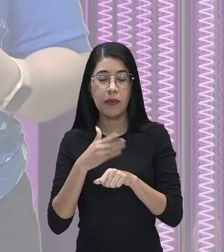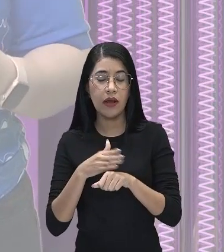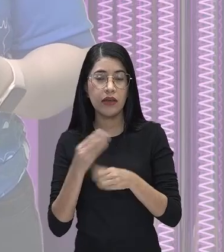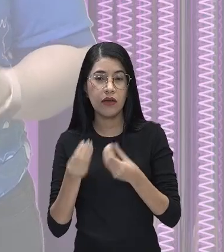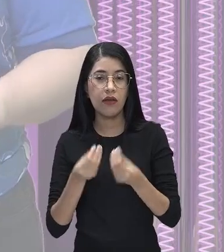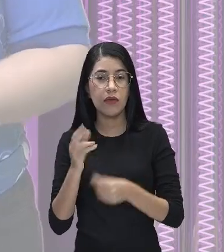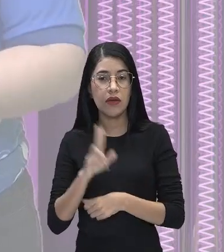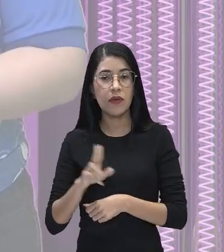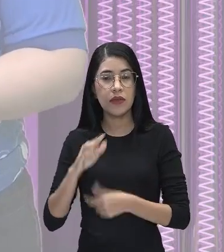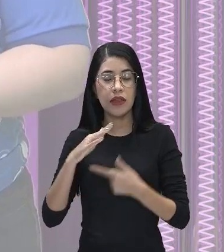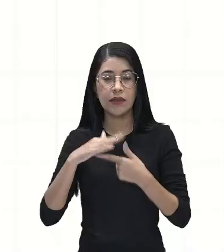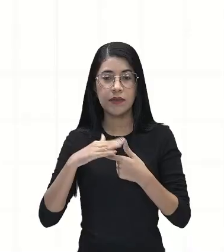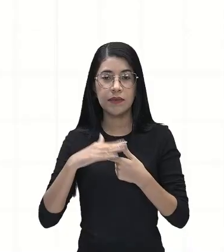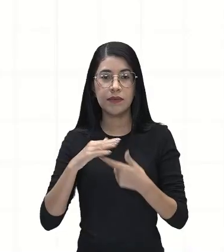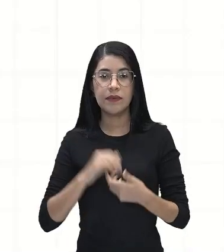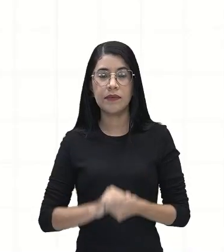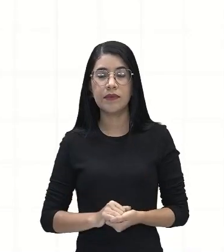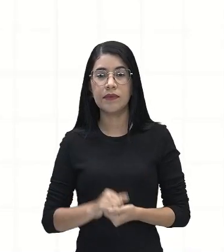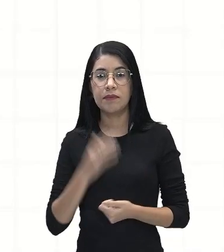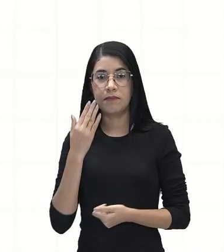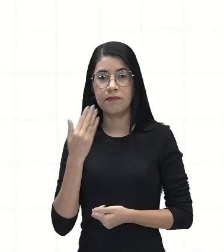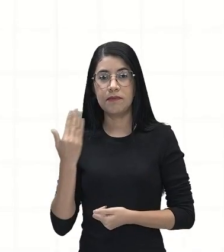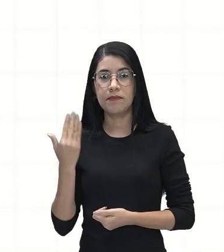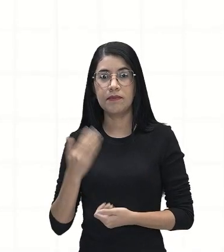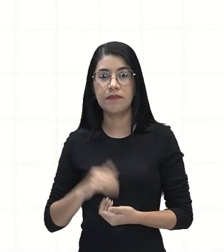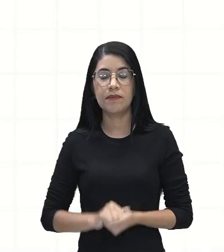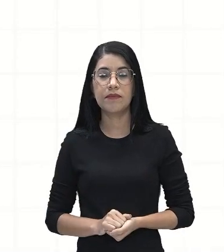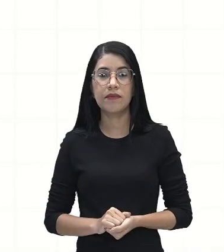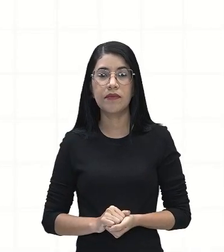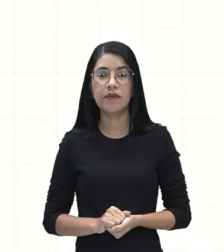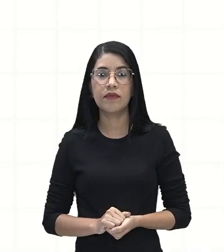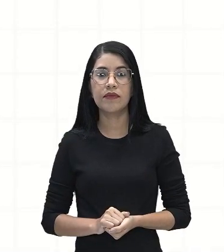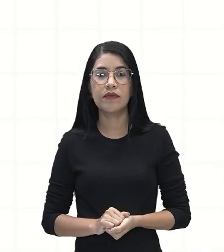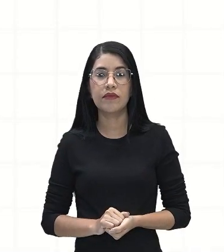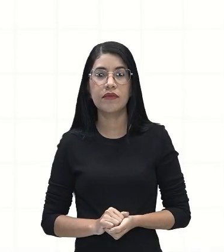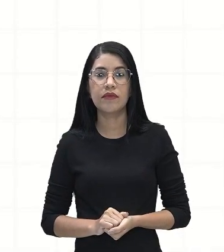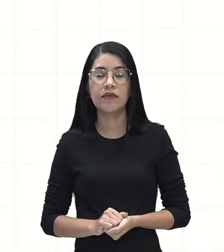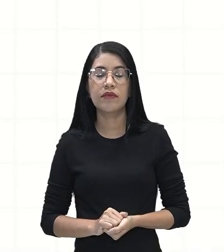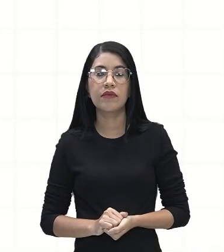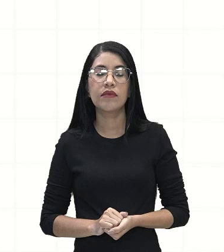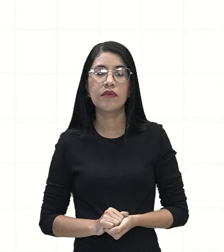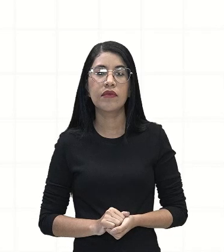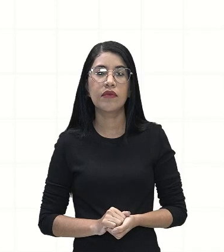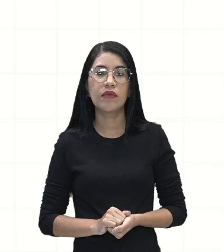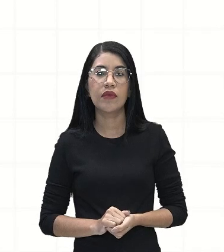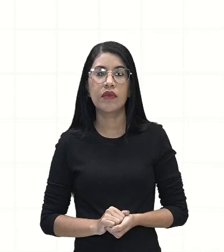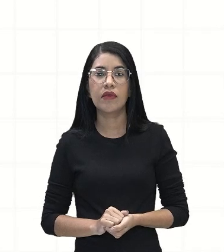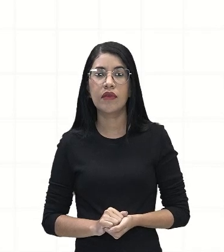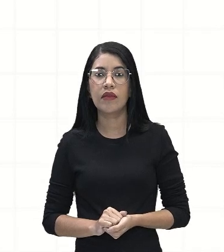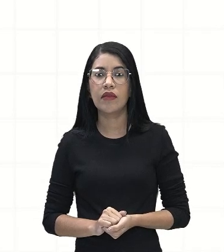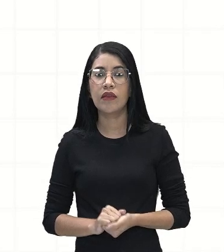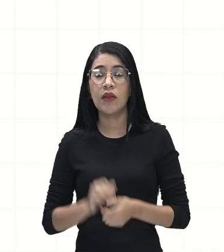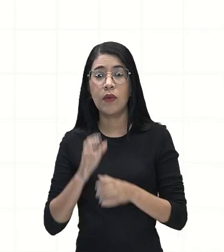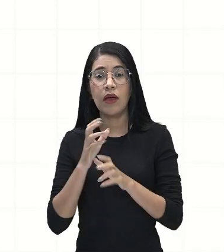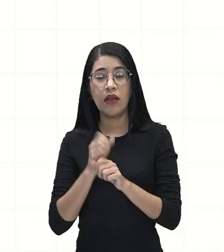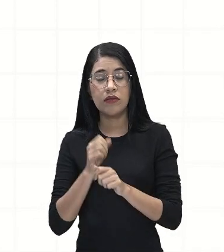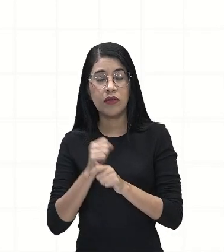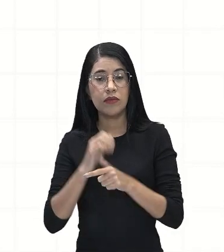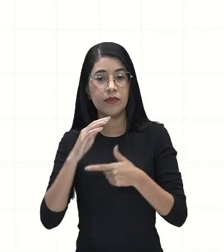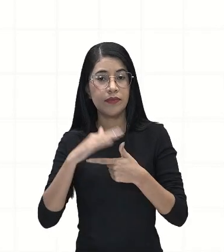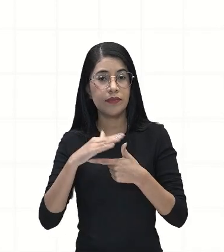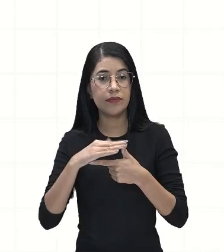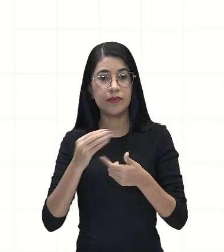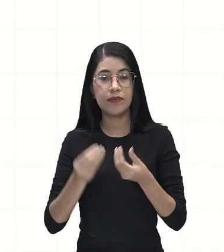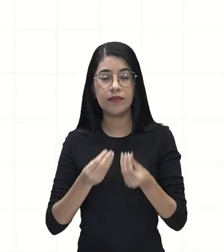de Pitágoras. Veja bem, vamos conferir. Então, a gente tem aqui uma aplicação desse teorema, né? Olha